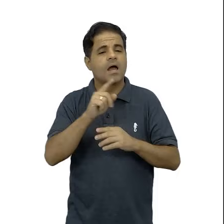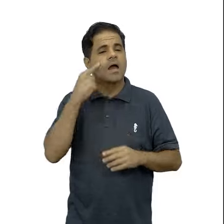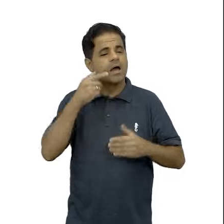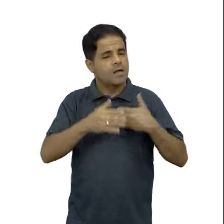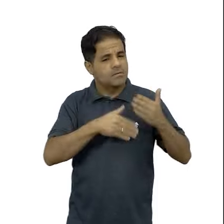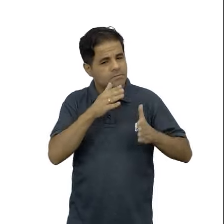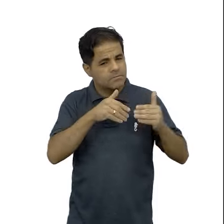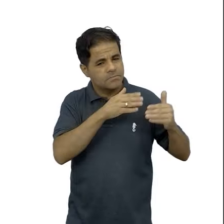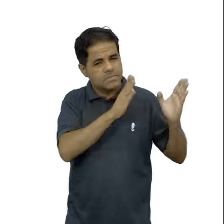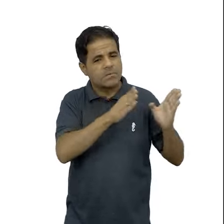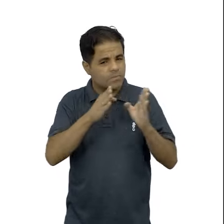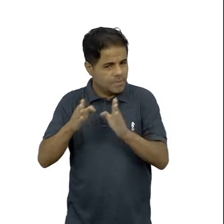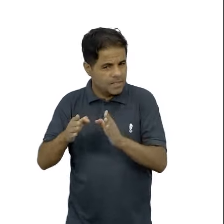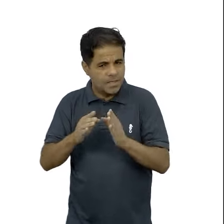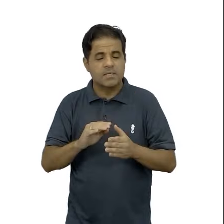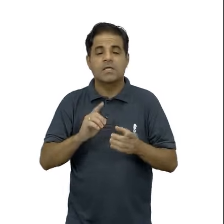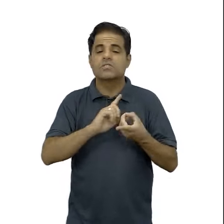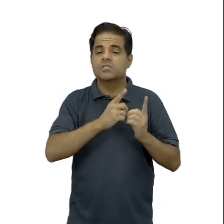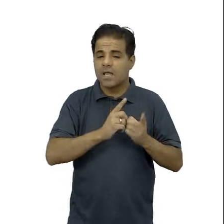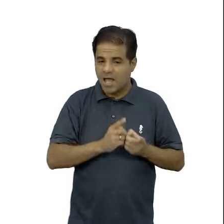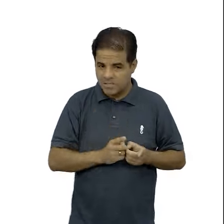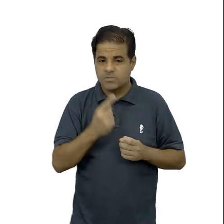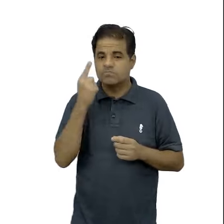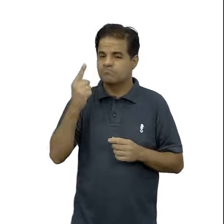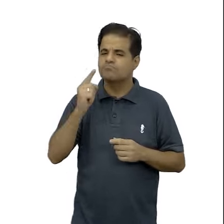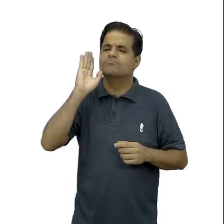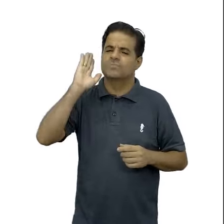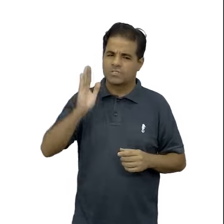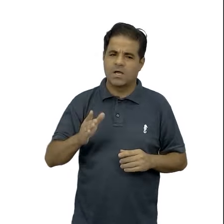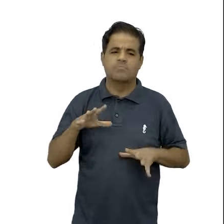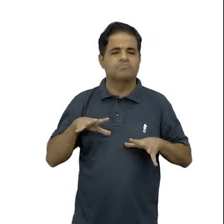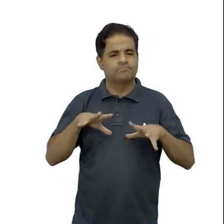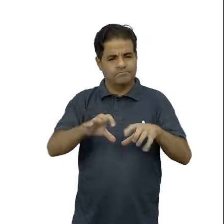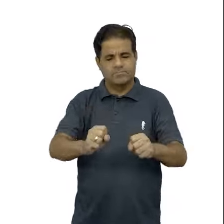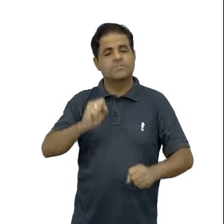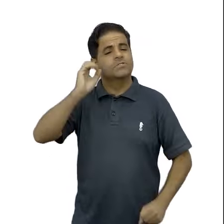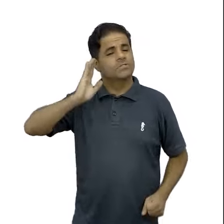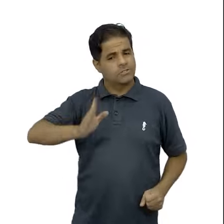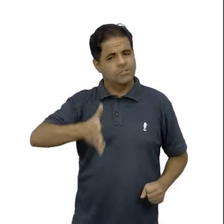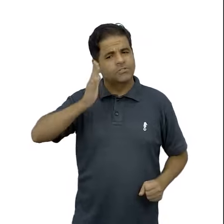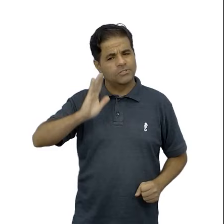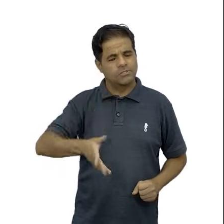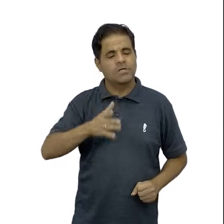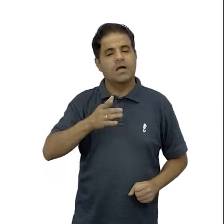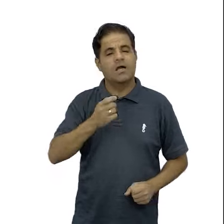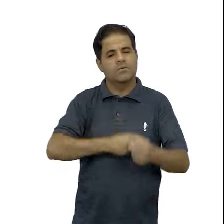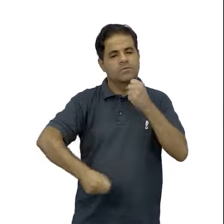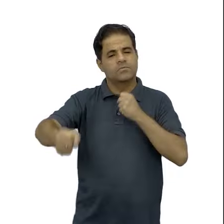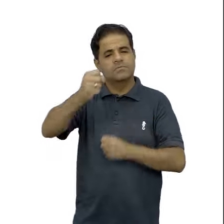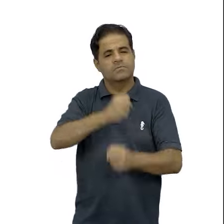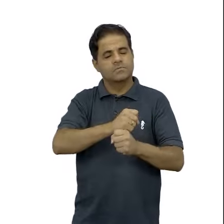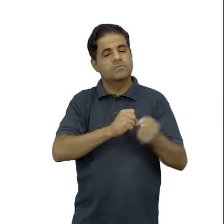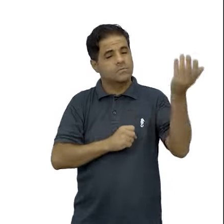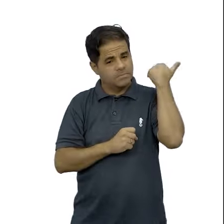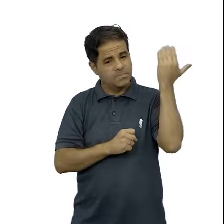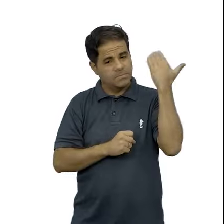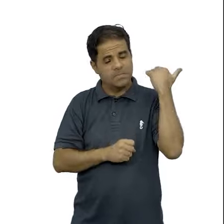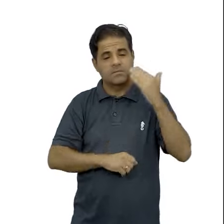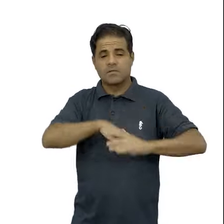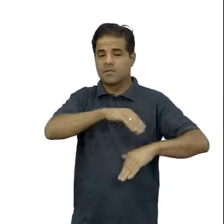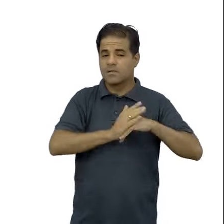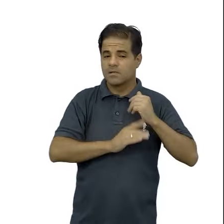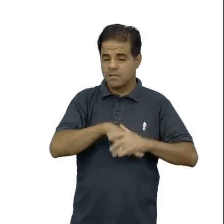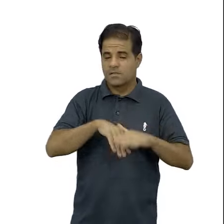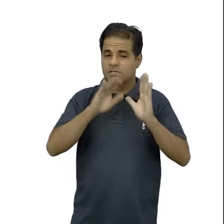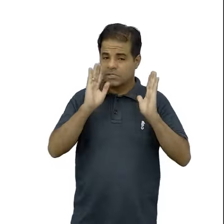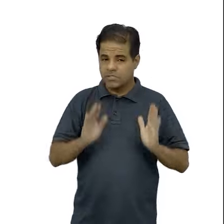sequência didática 1, porque a gente já vem se apropriando dela desde o ano passado, e as habilidades